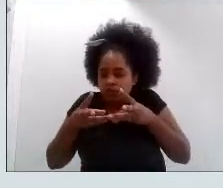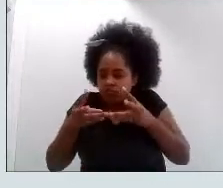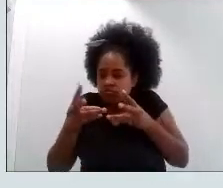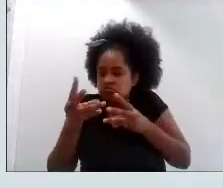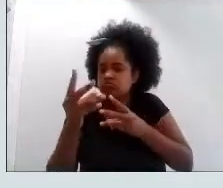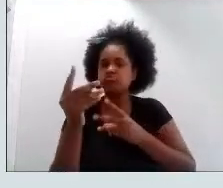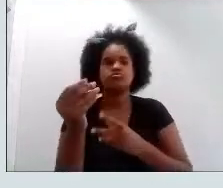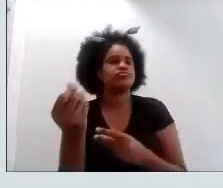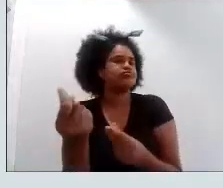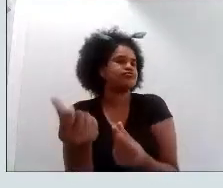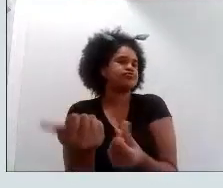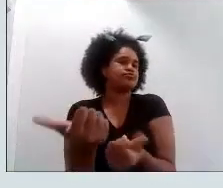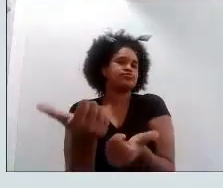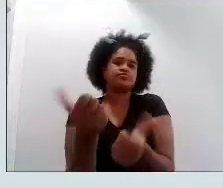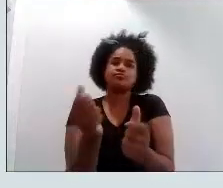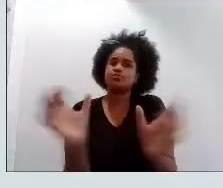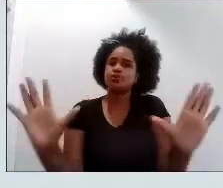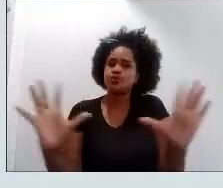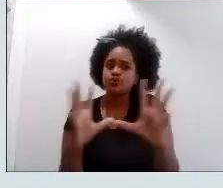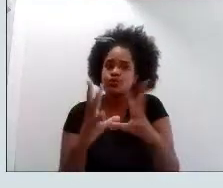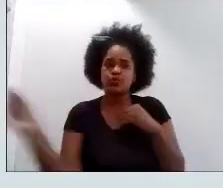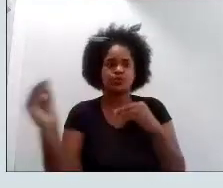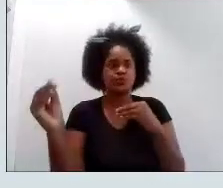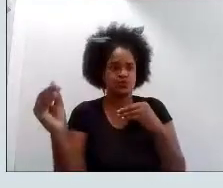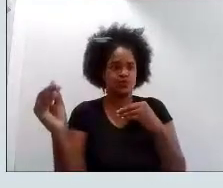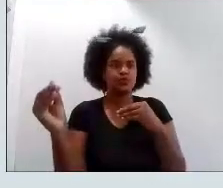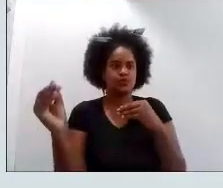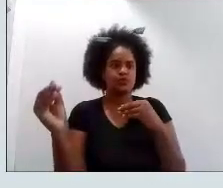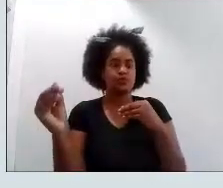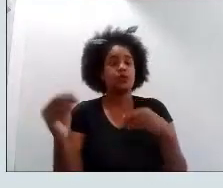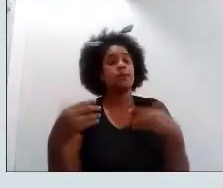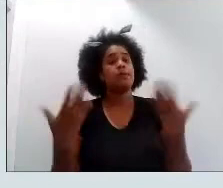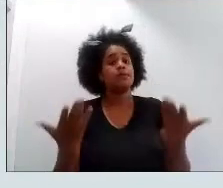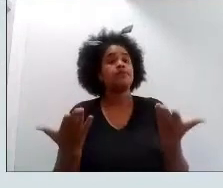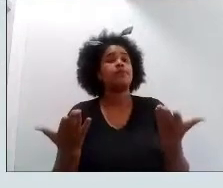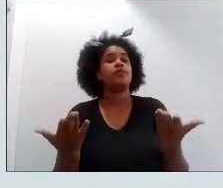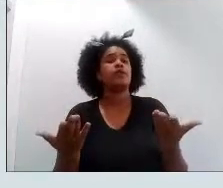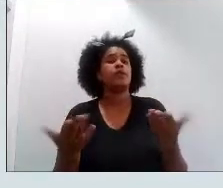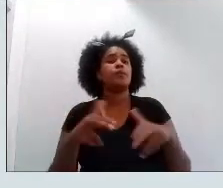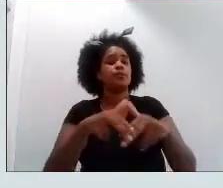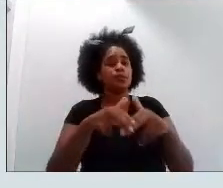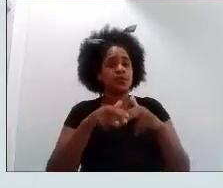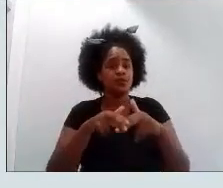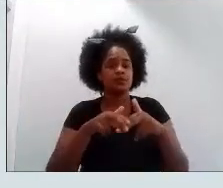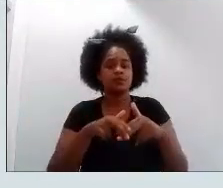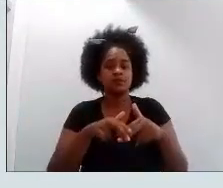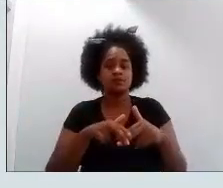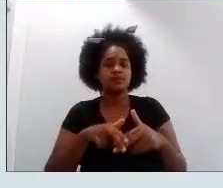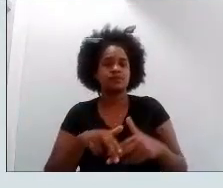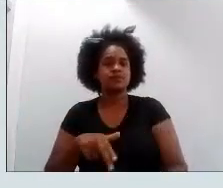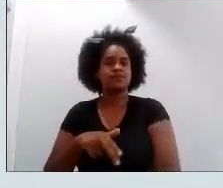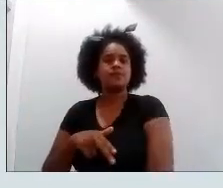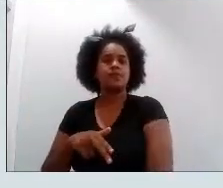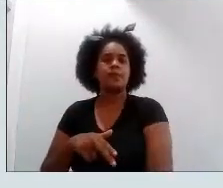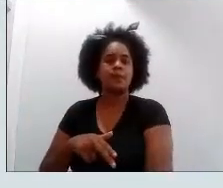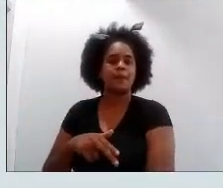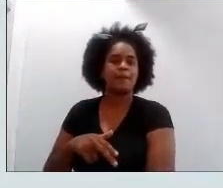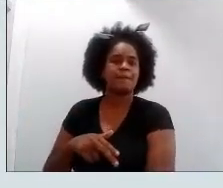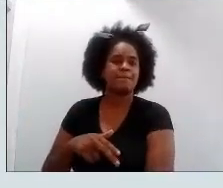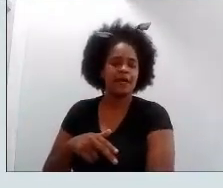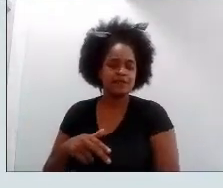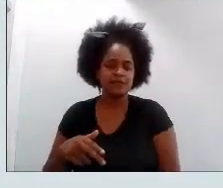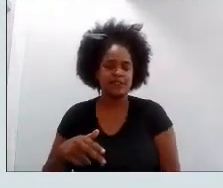alimentos, tudo se preserva muito mal. Ademais, a floresta densa esconde a